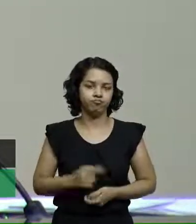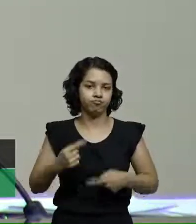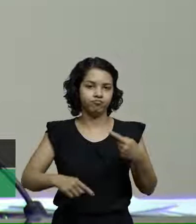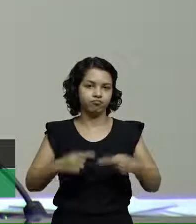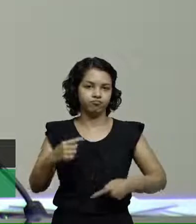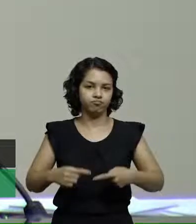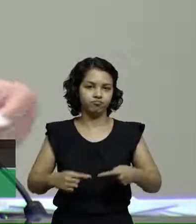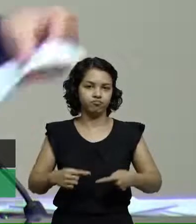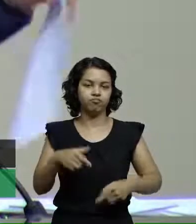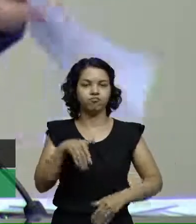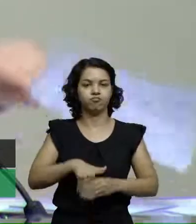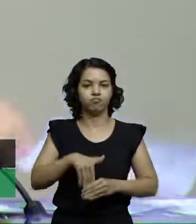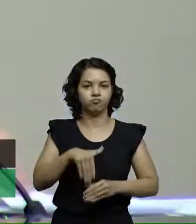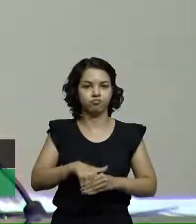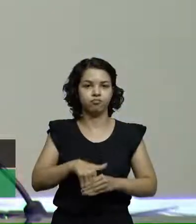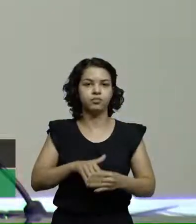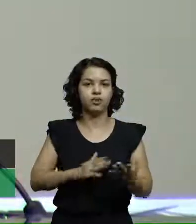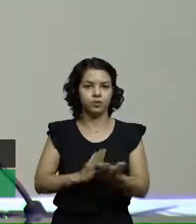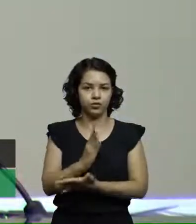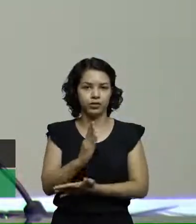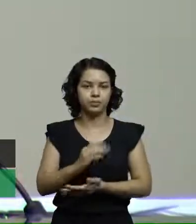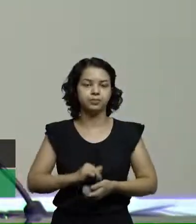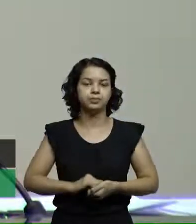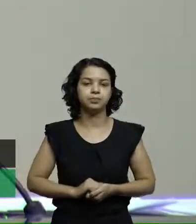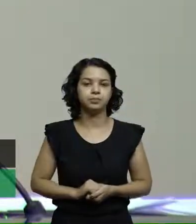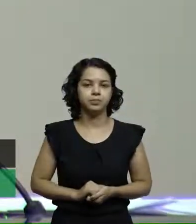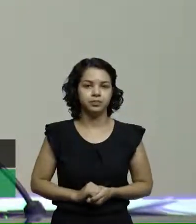em votação, aprovado.